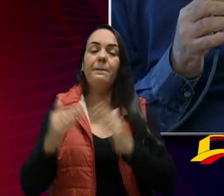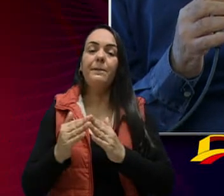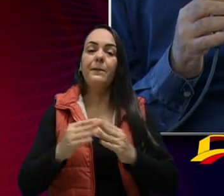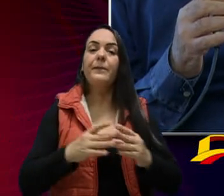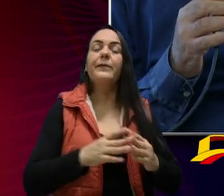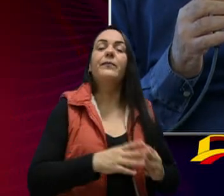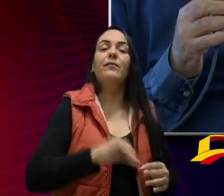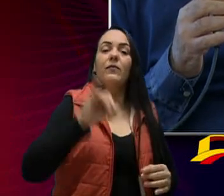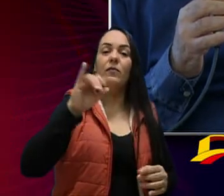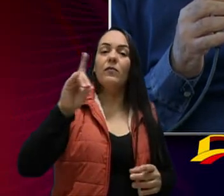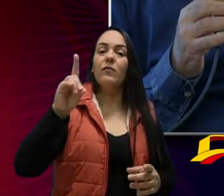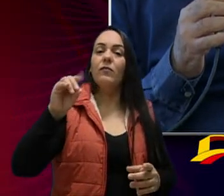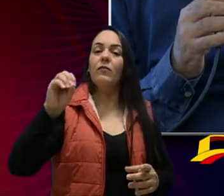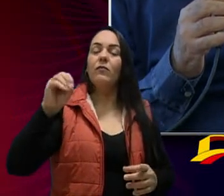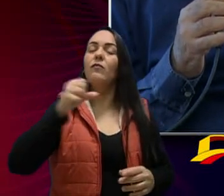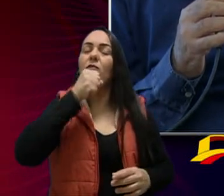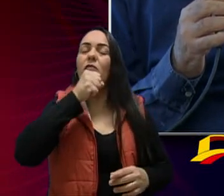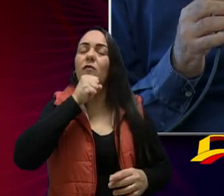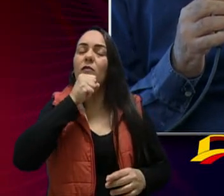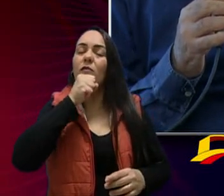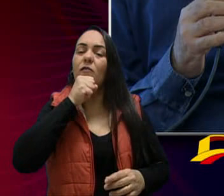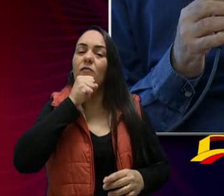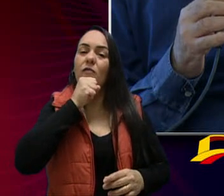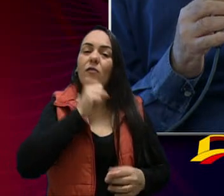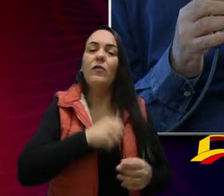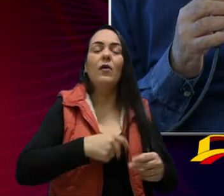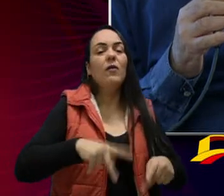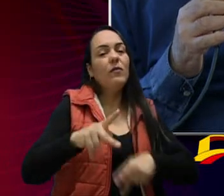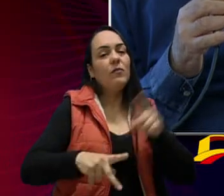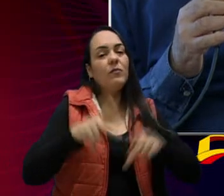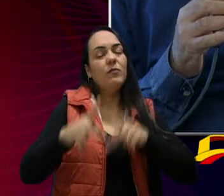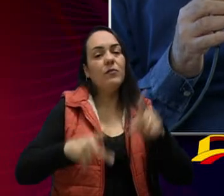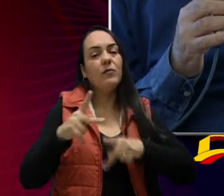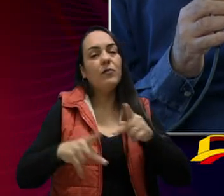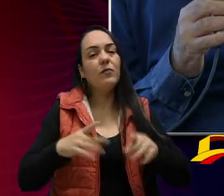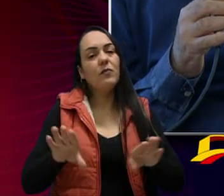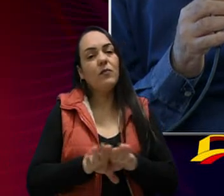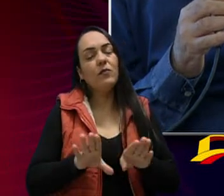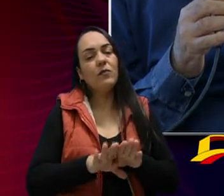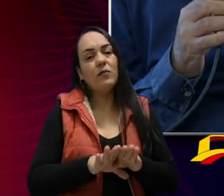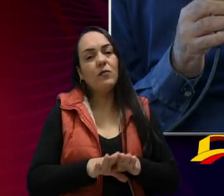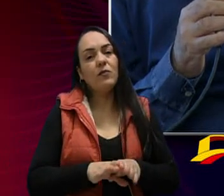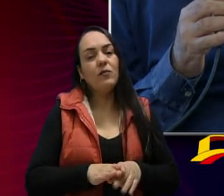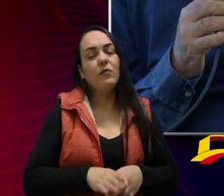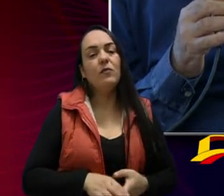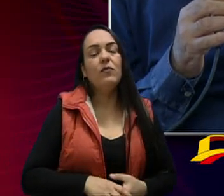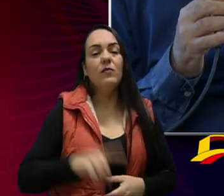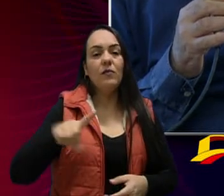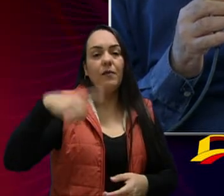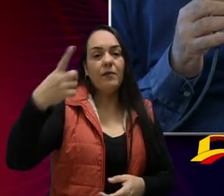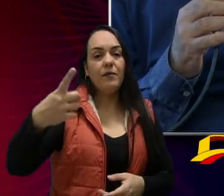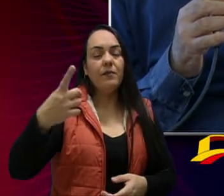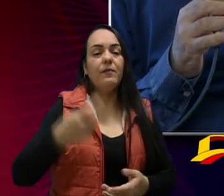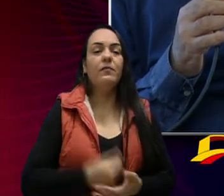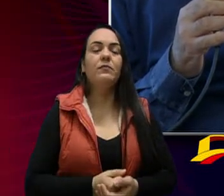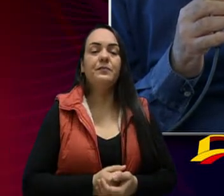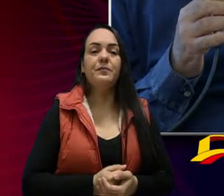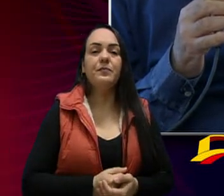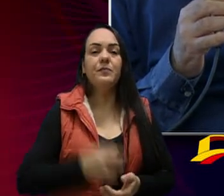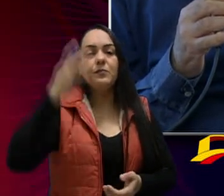atendimento a idosos abrigados município é públicos que nós temos e depois para o